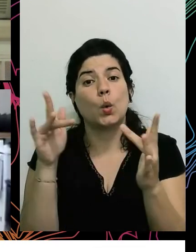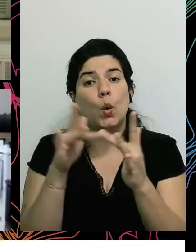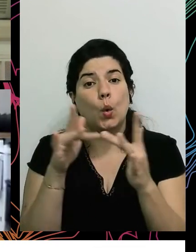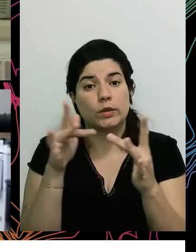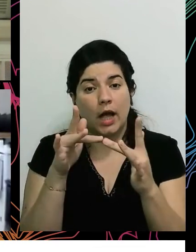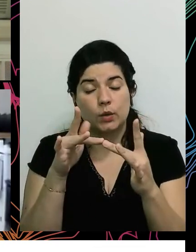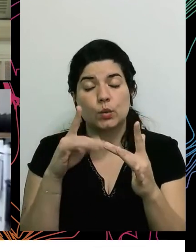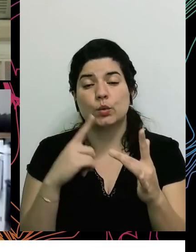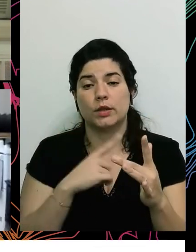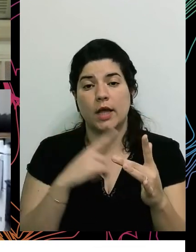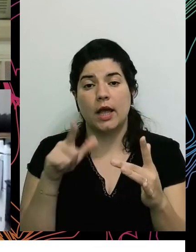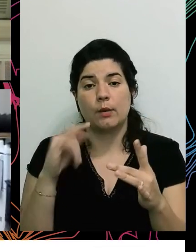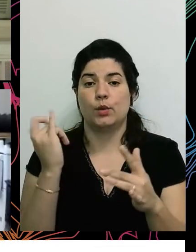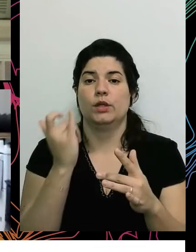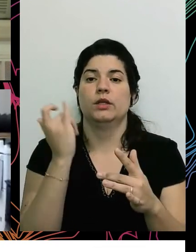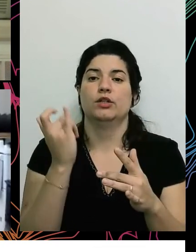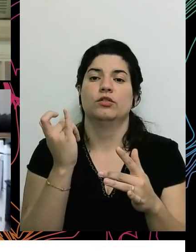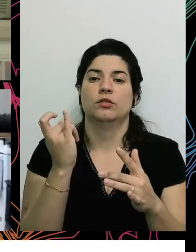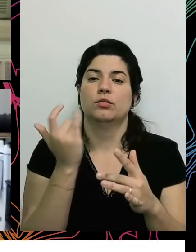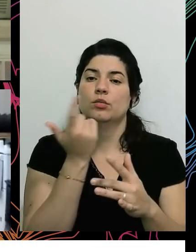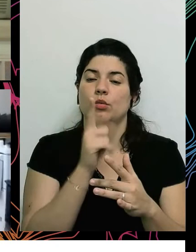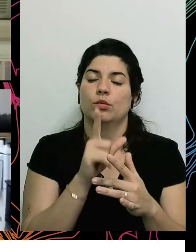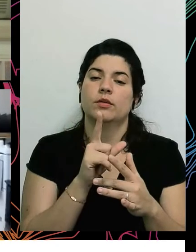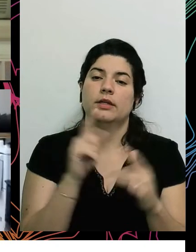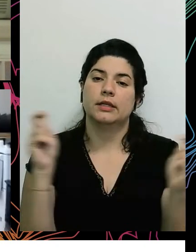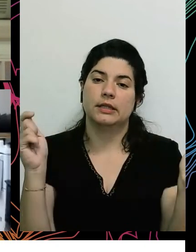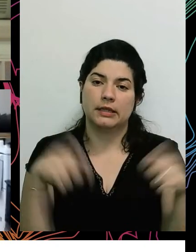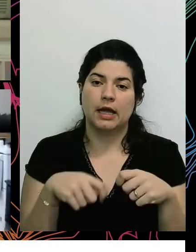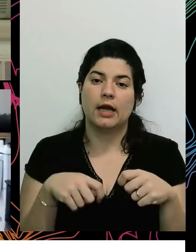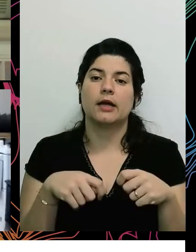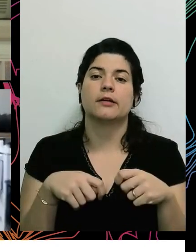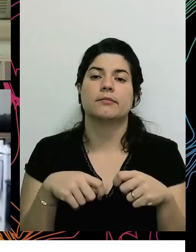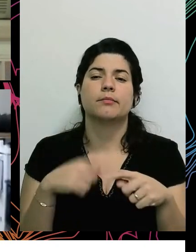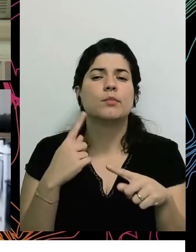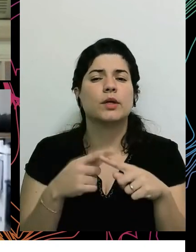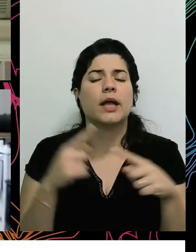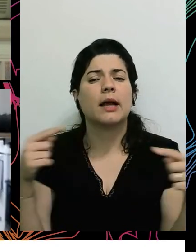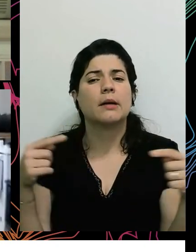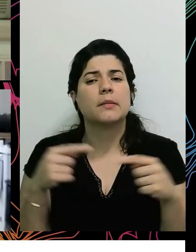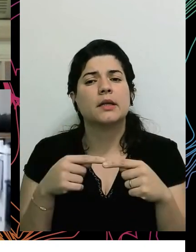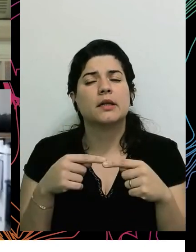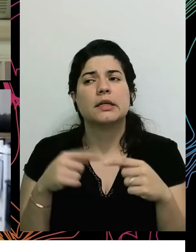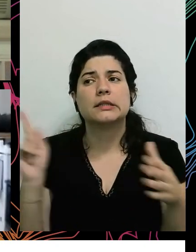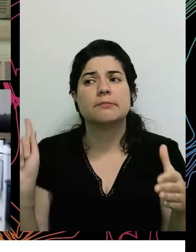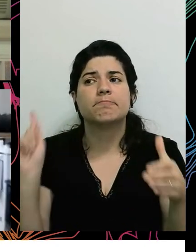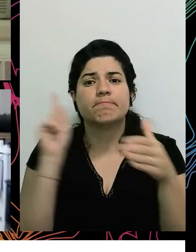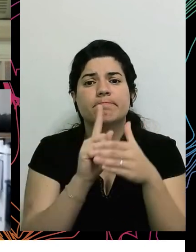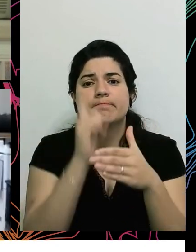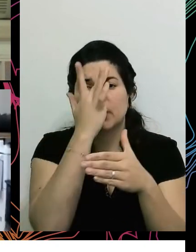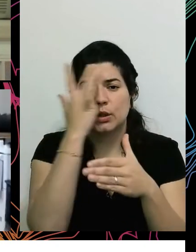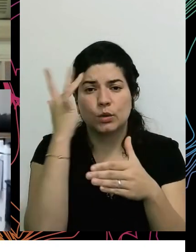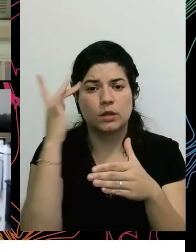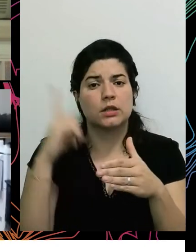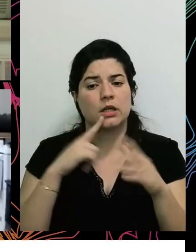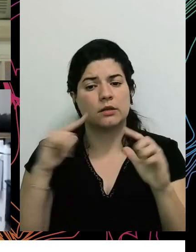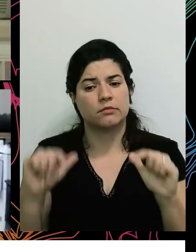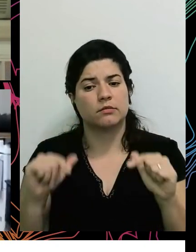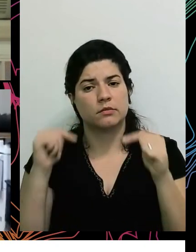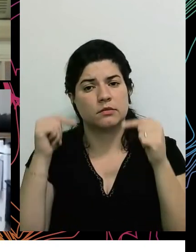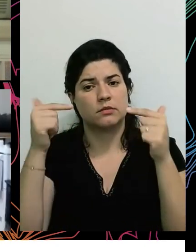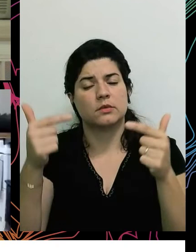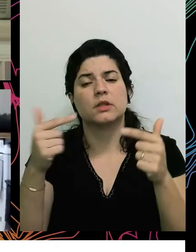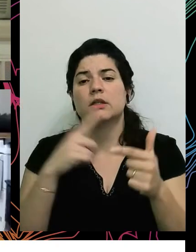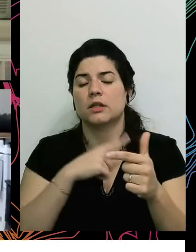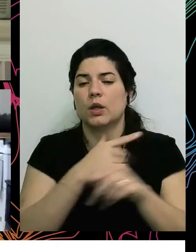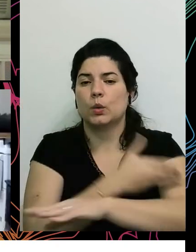Então, gera mais paixão, mais energia, porque inclui pessoas que são mais resilientes e estão mais